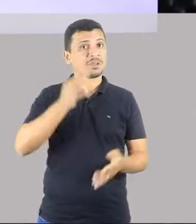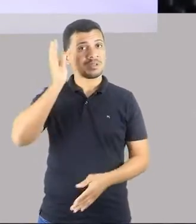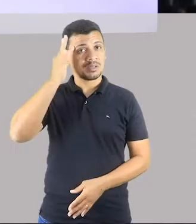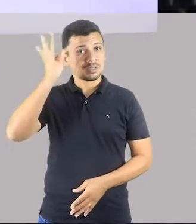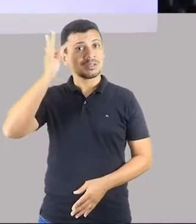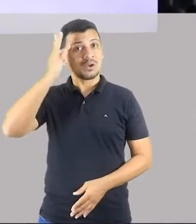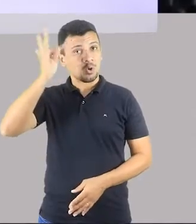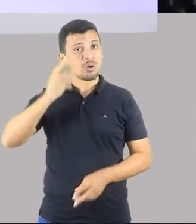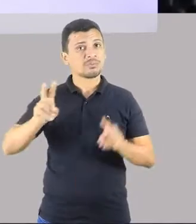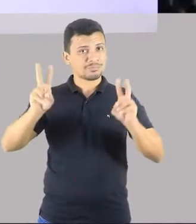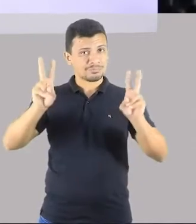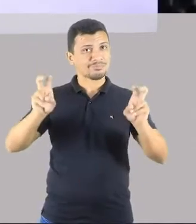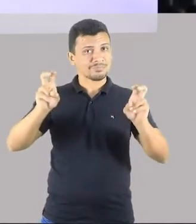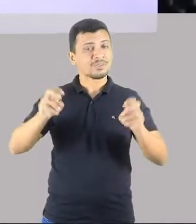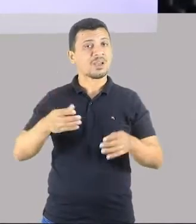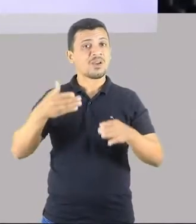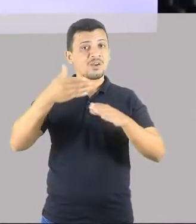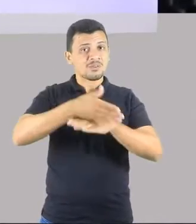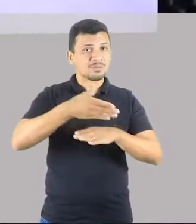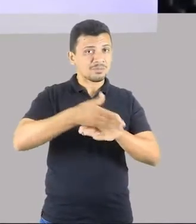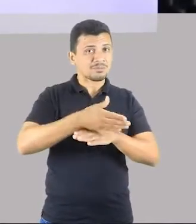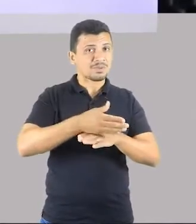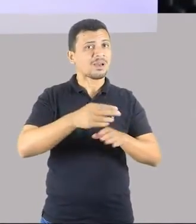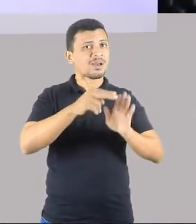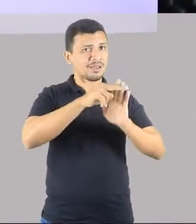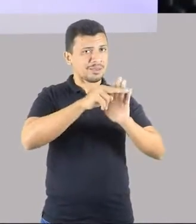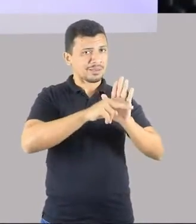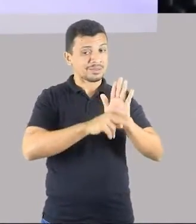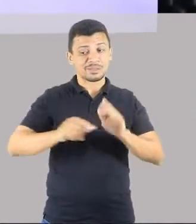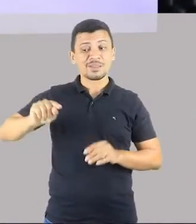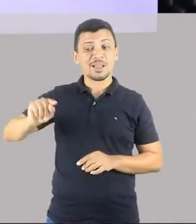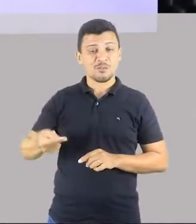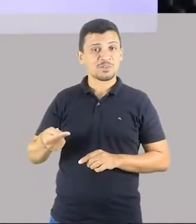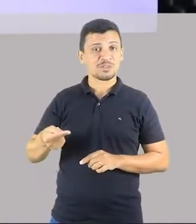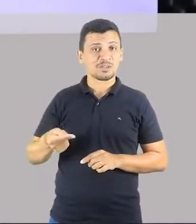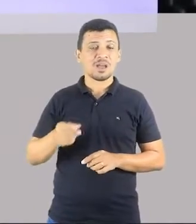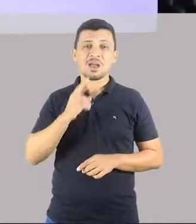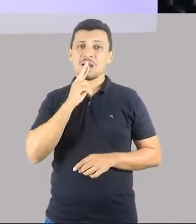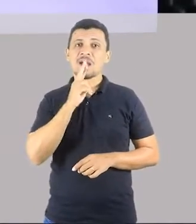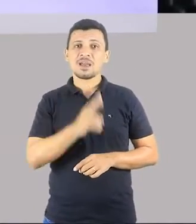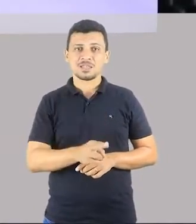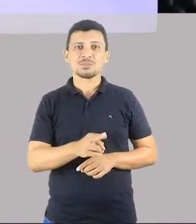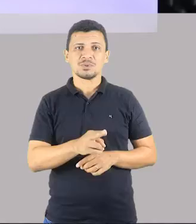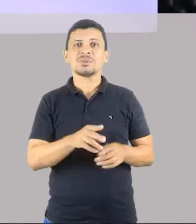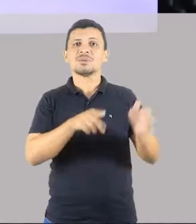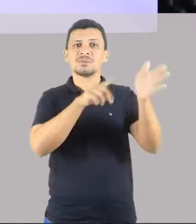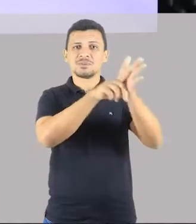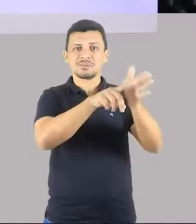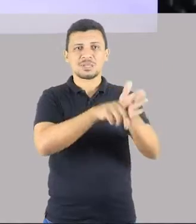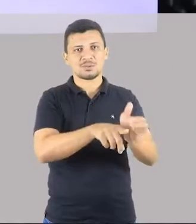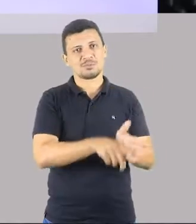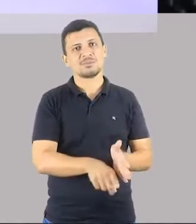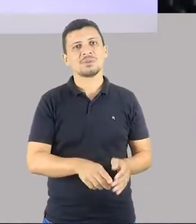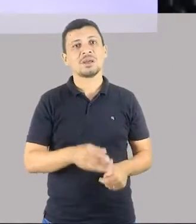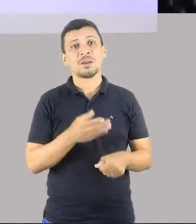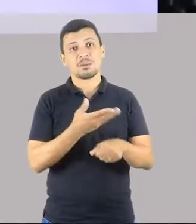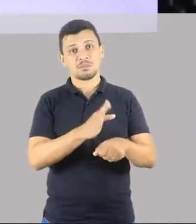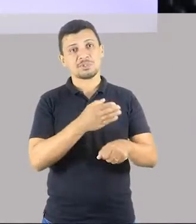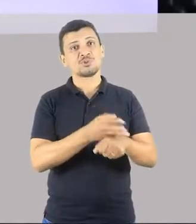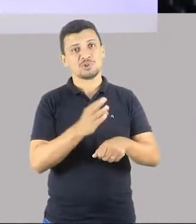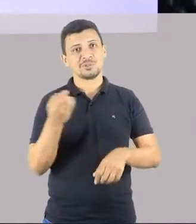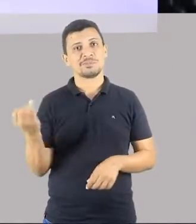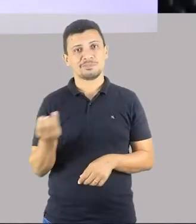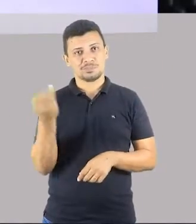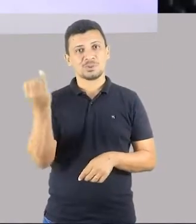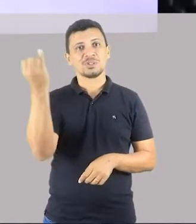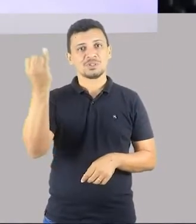parte de pontuação, revisitem as regrinhas da vírgula, principalmente, e façam as questões gabaritadas. É importante que pratiquem, porque